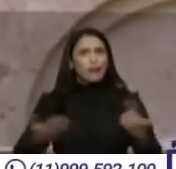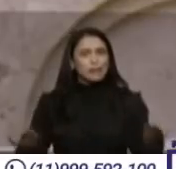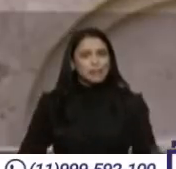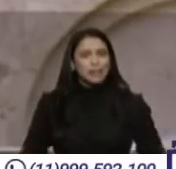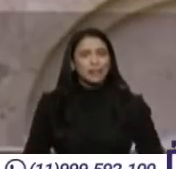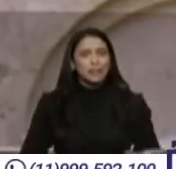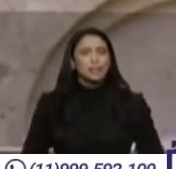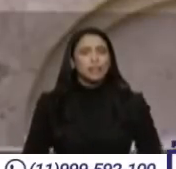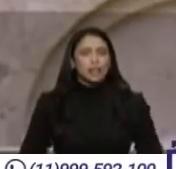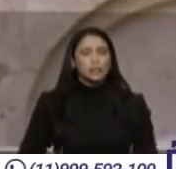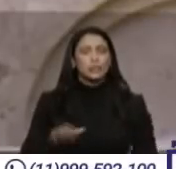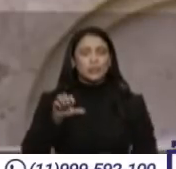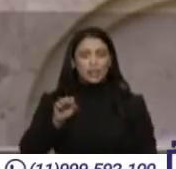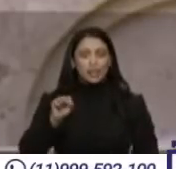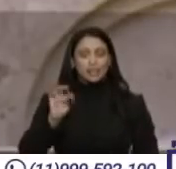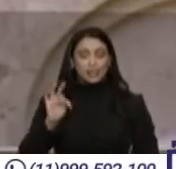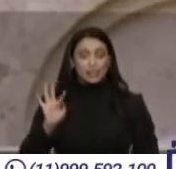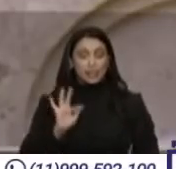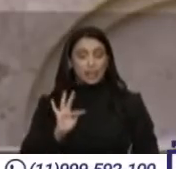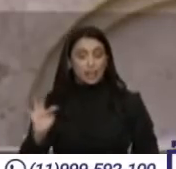e colaboradores desta casa,